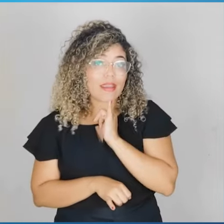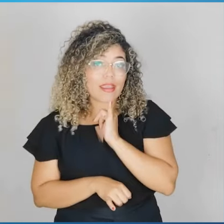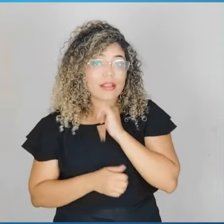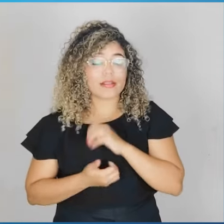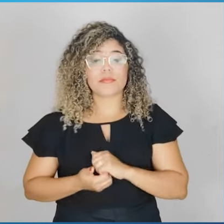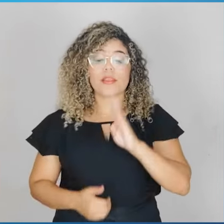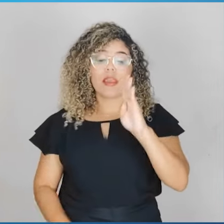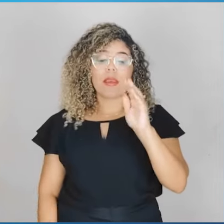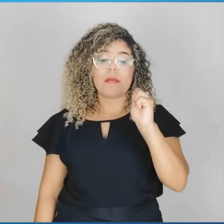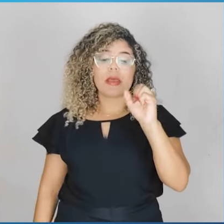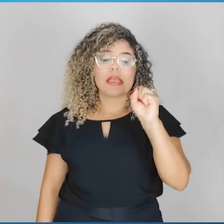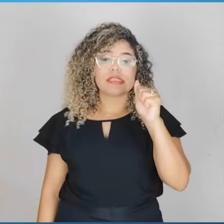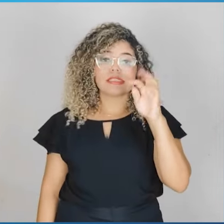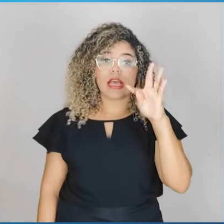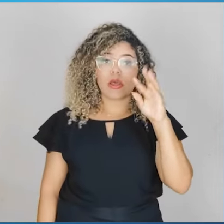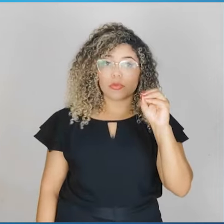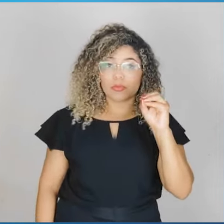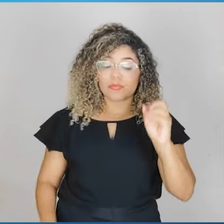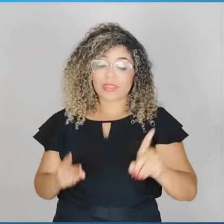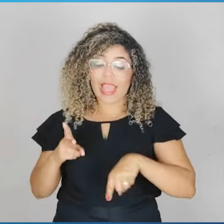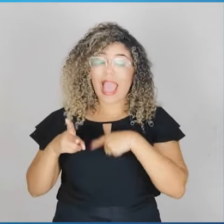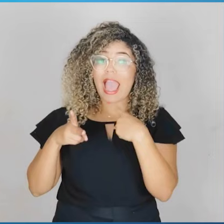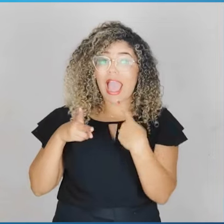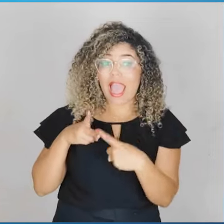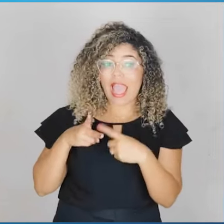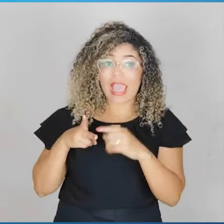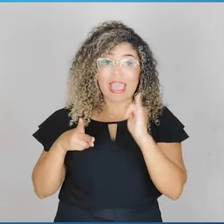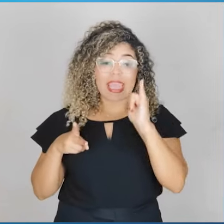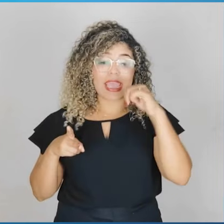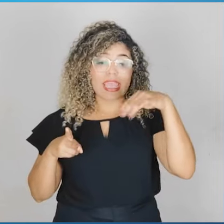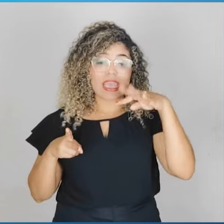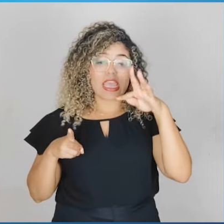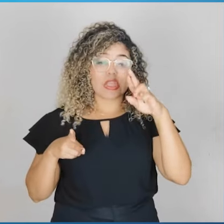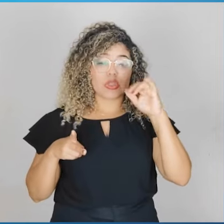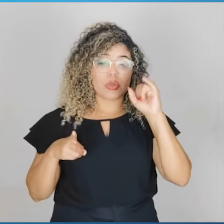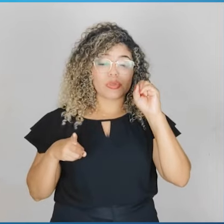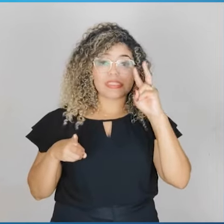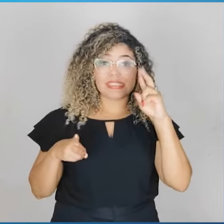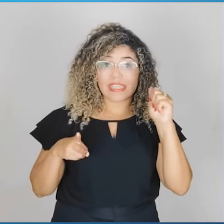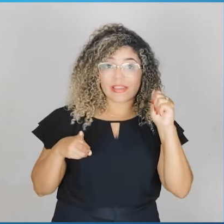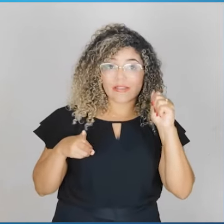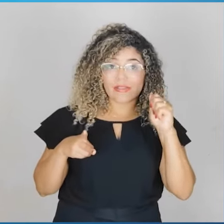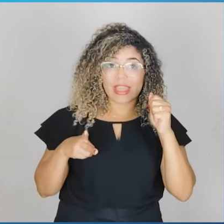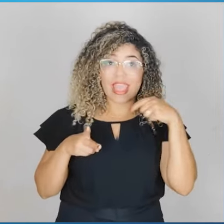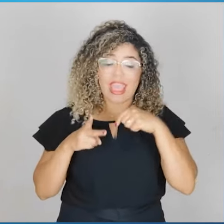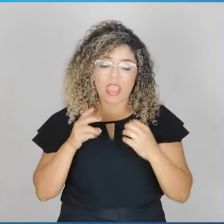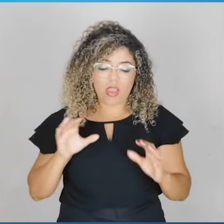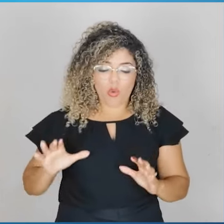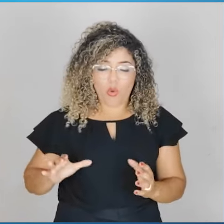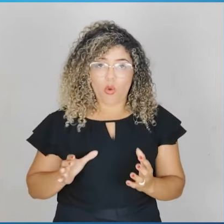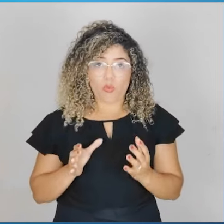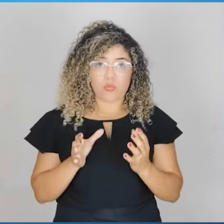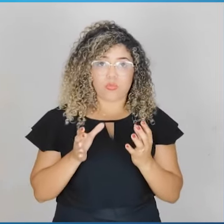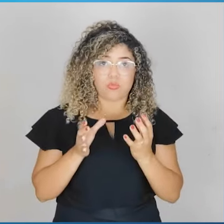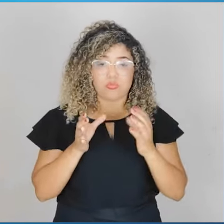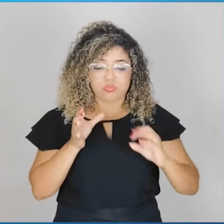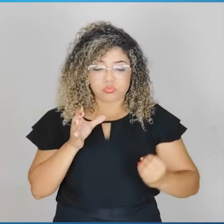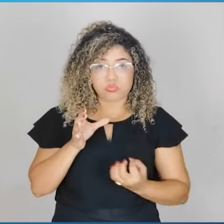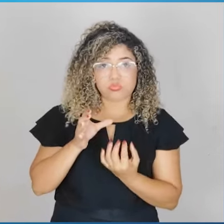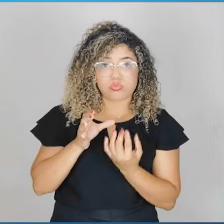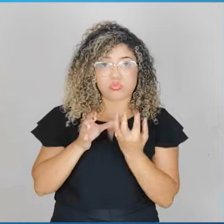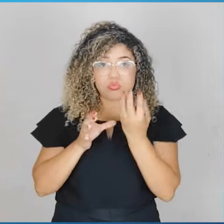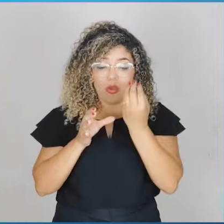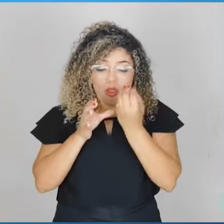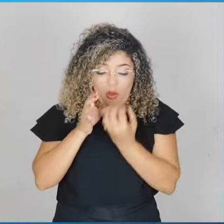basalto. Já nas rochas intrusivas, nós temos a formação desse magma que se solidificou mais na parte